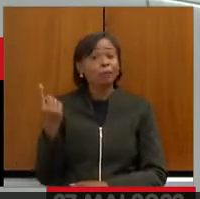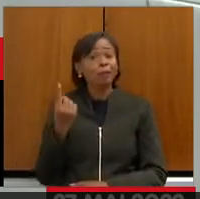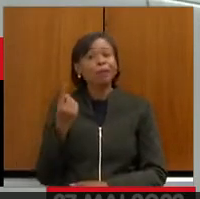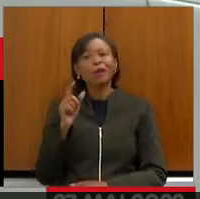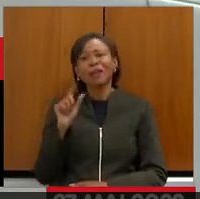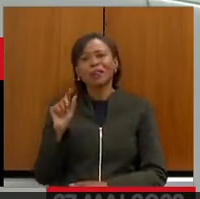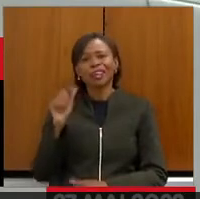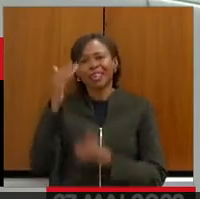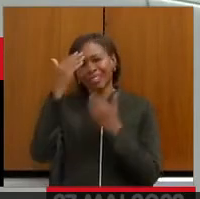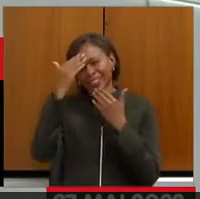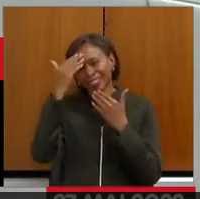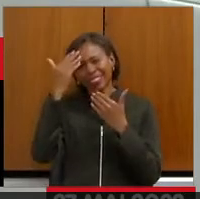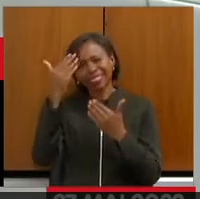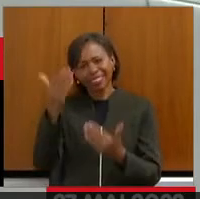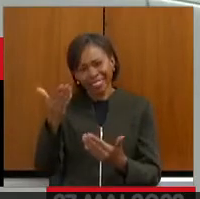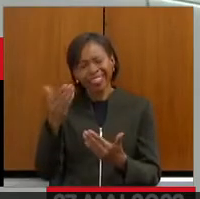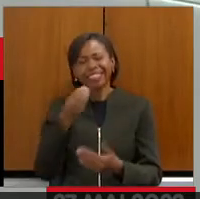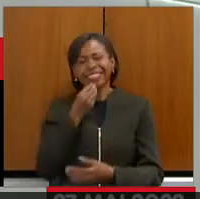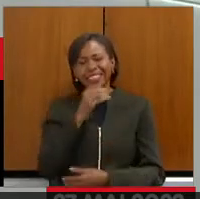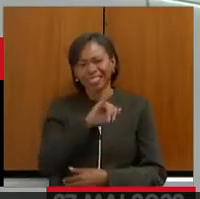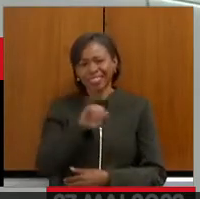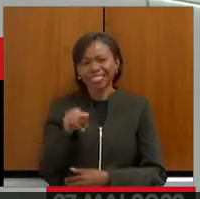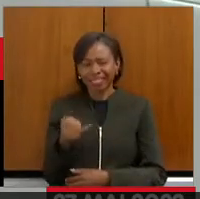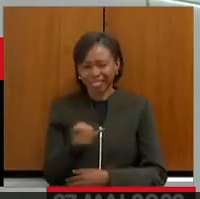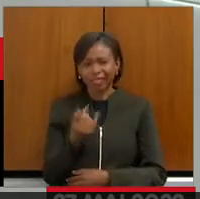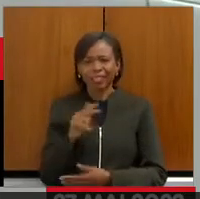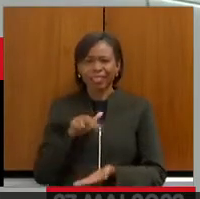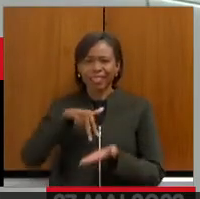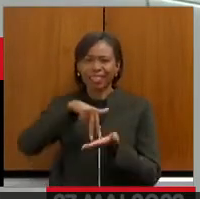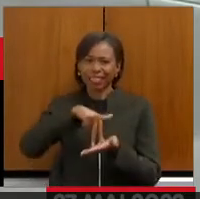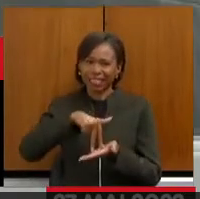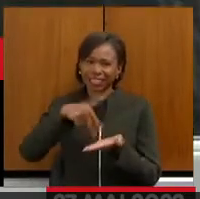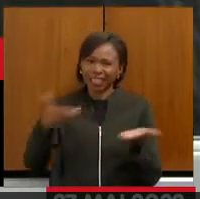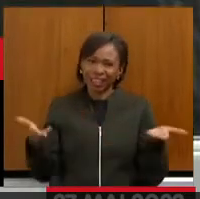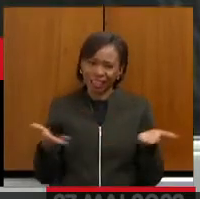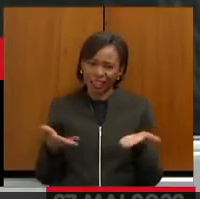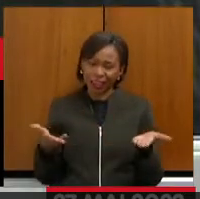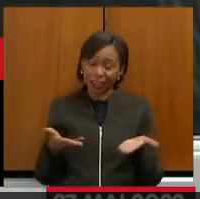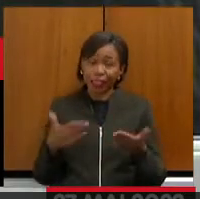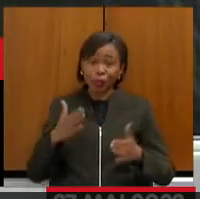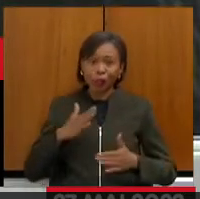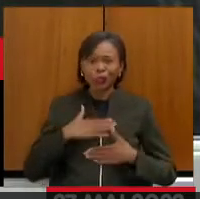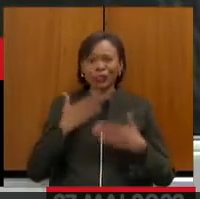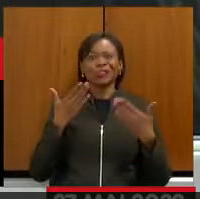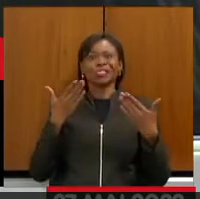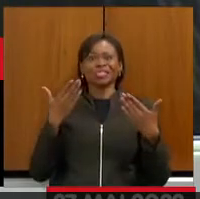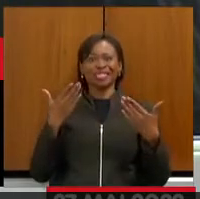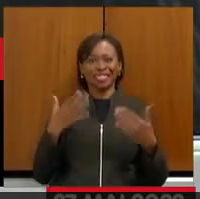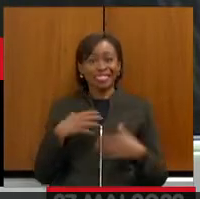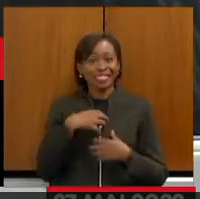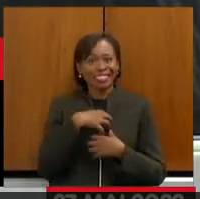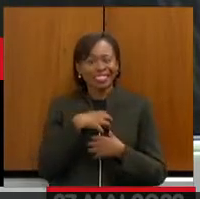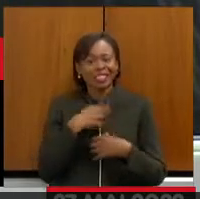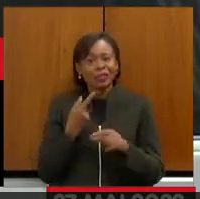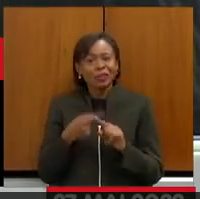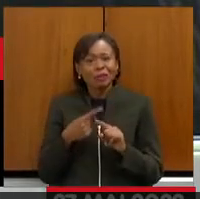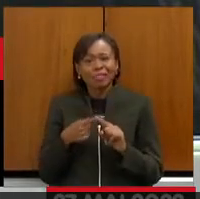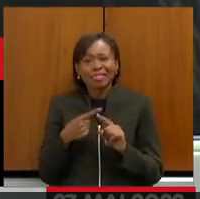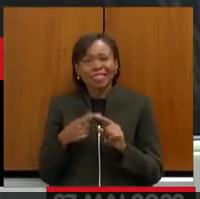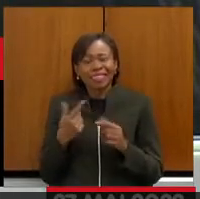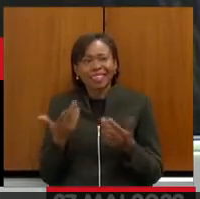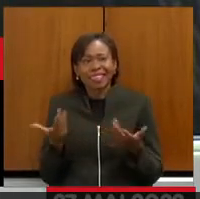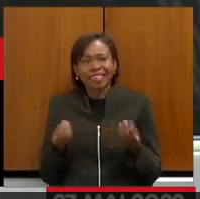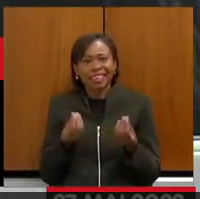de agradecer por ter oportunidade que digitar aqui para mim foi uma surpresa porque sinceramente